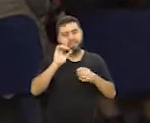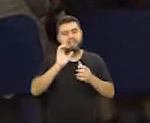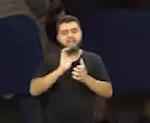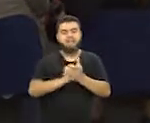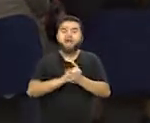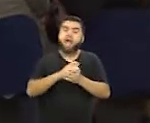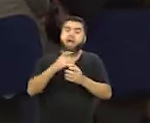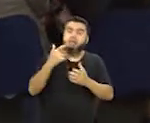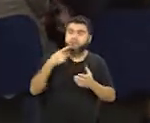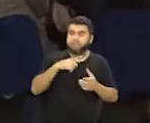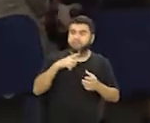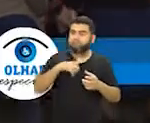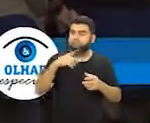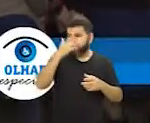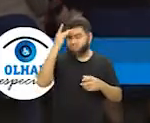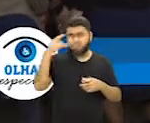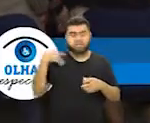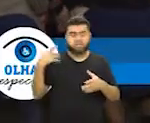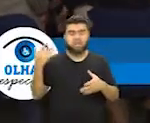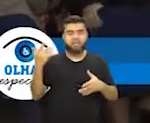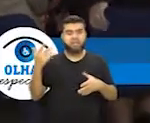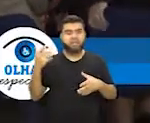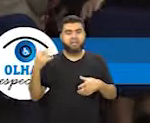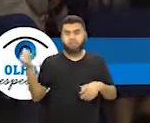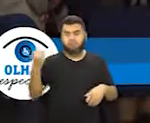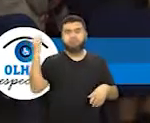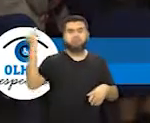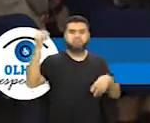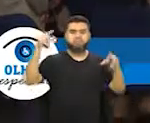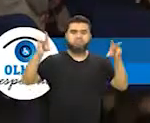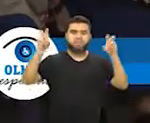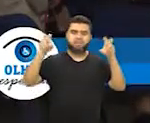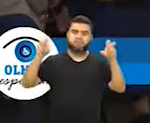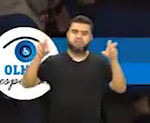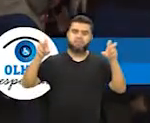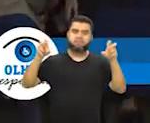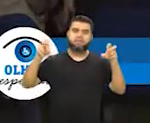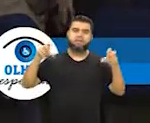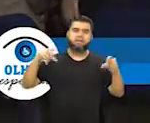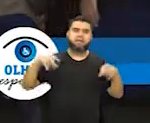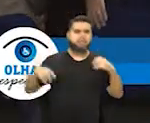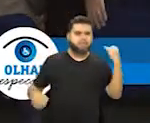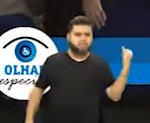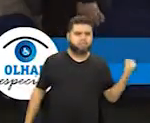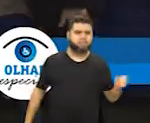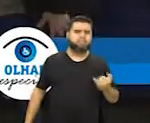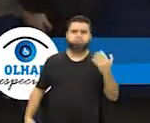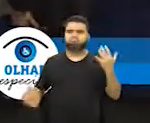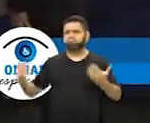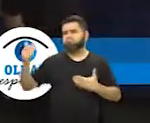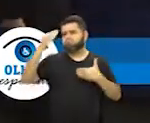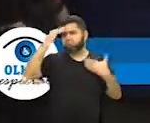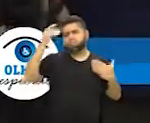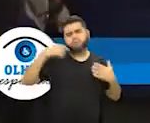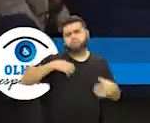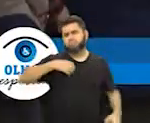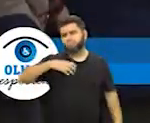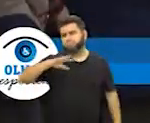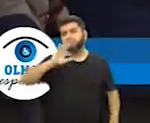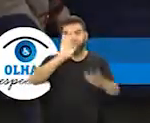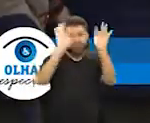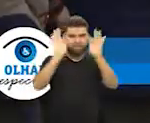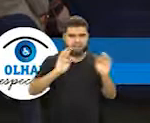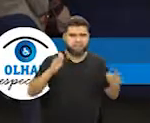ela junta vários atores dessa temática, e que é extremamente importante, gratificante, e me honra muito